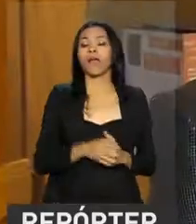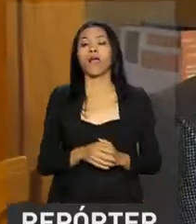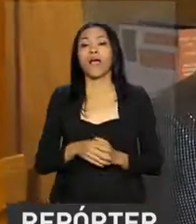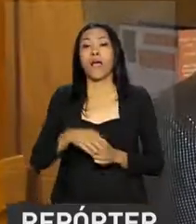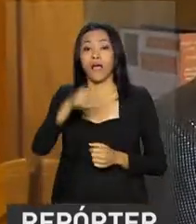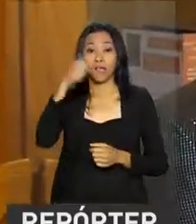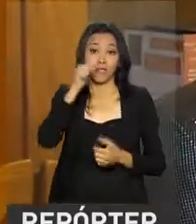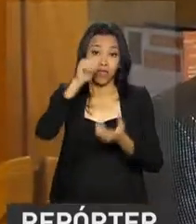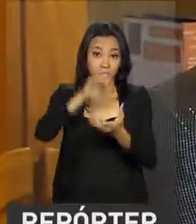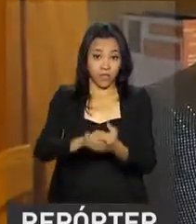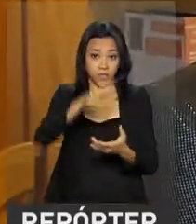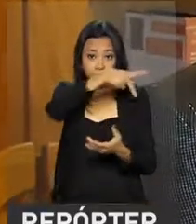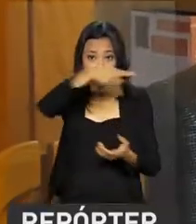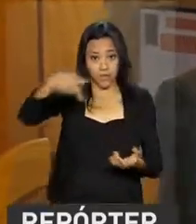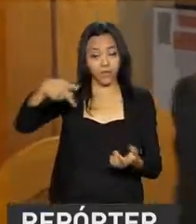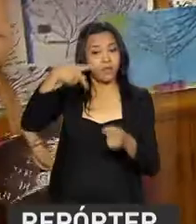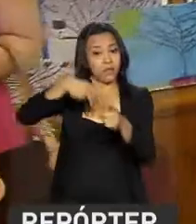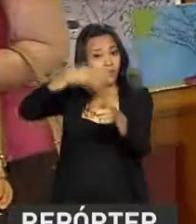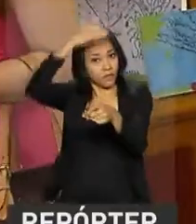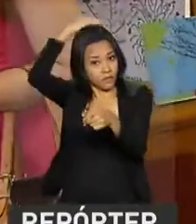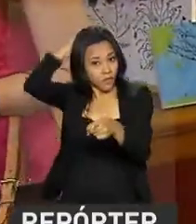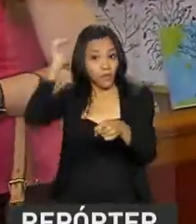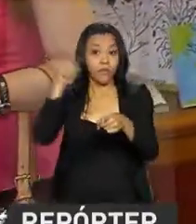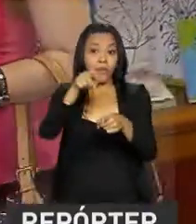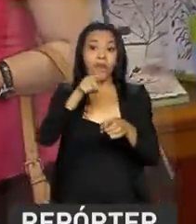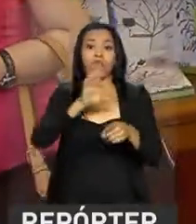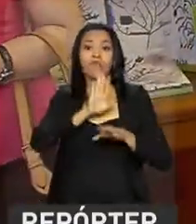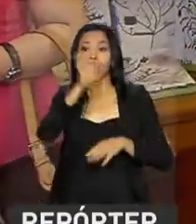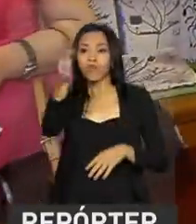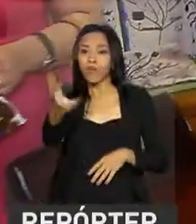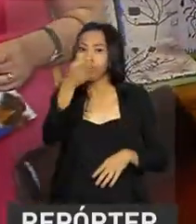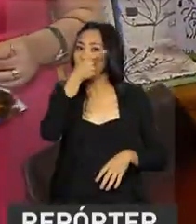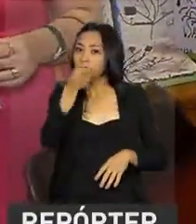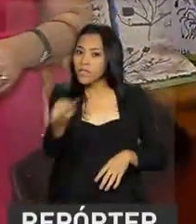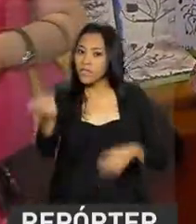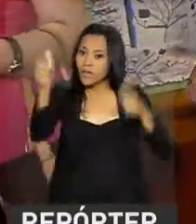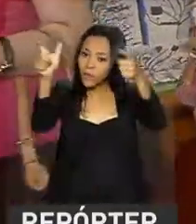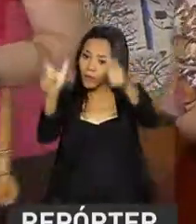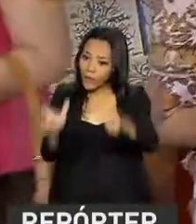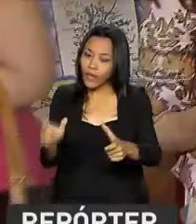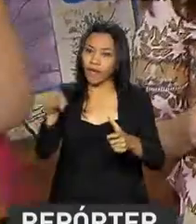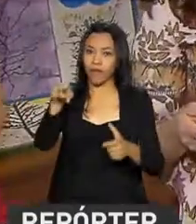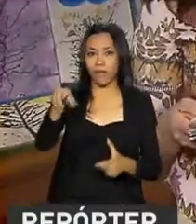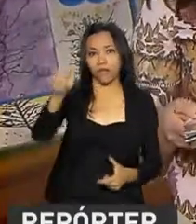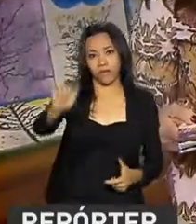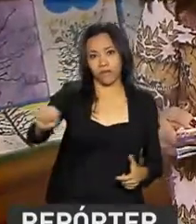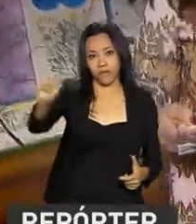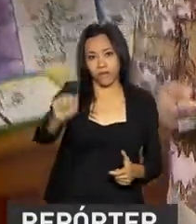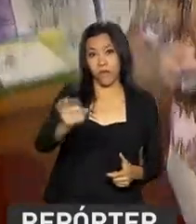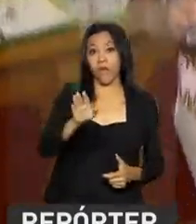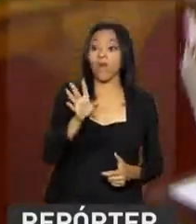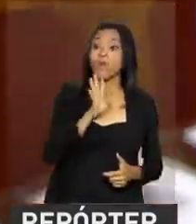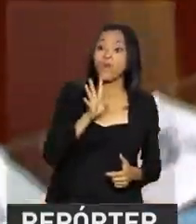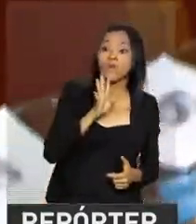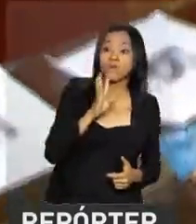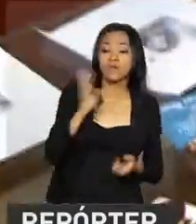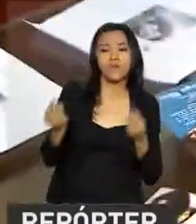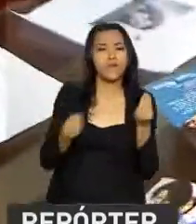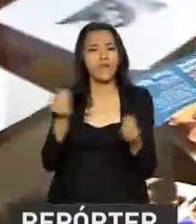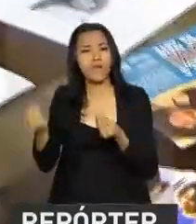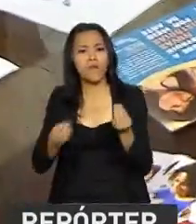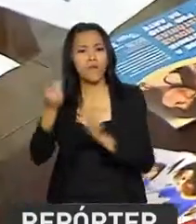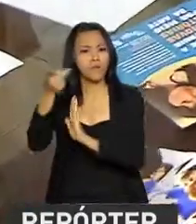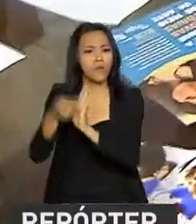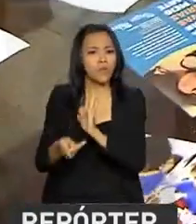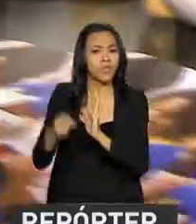Feliz, a primeira-dama Marcela Temer, fez uma visita ao Centro Social Ingá. Foi conhecer os projetos